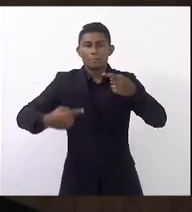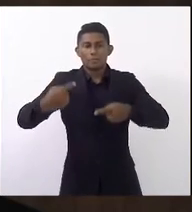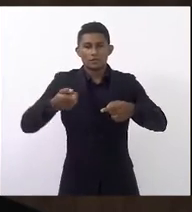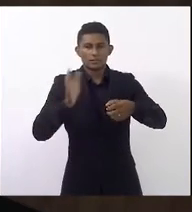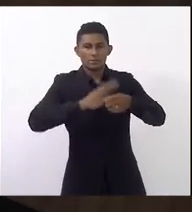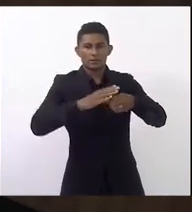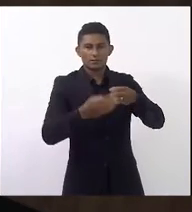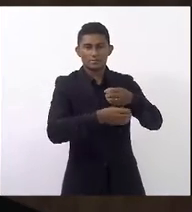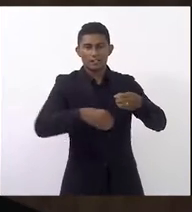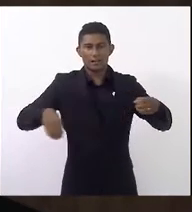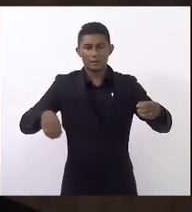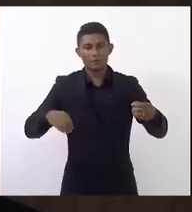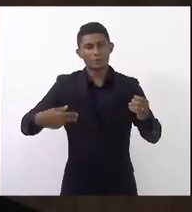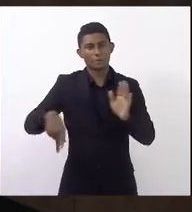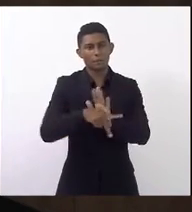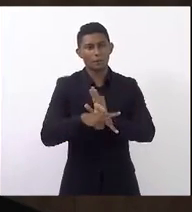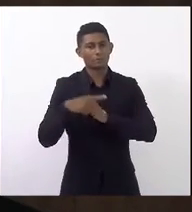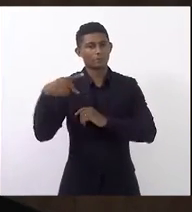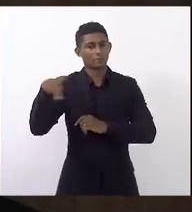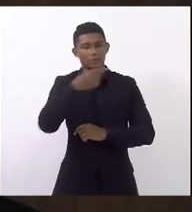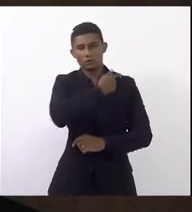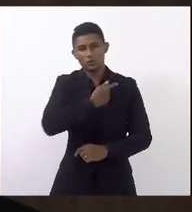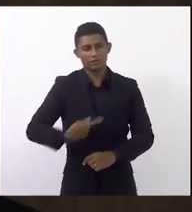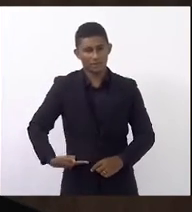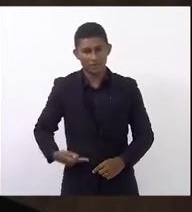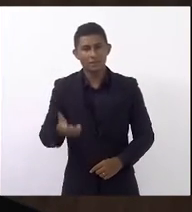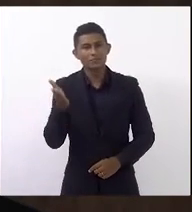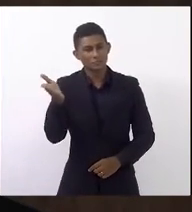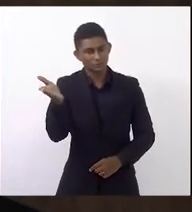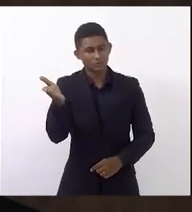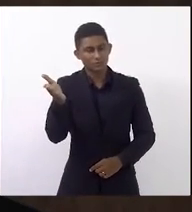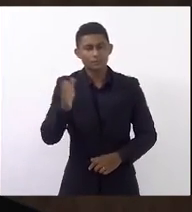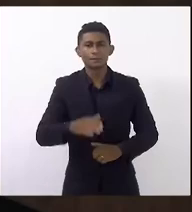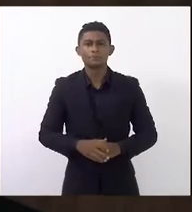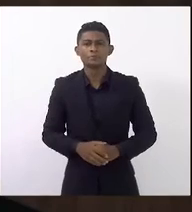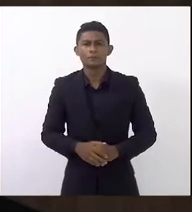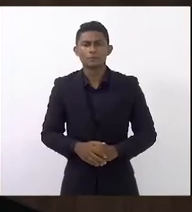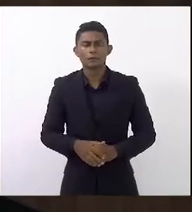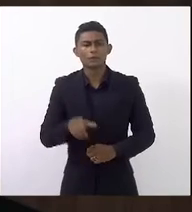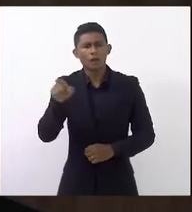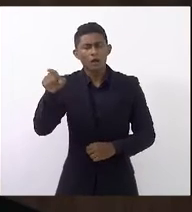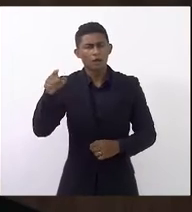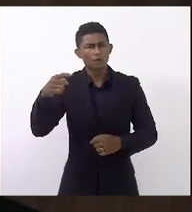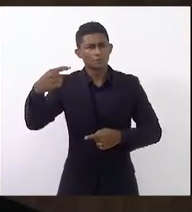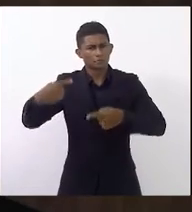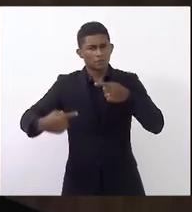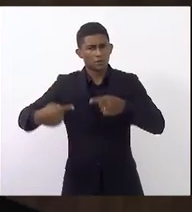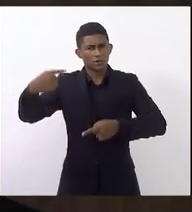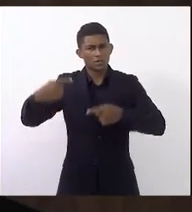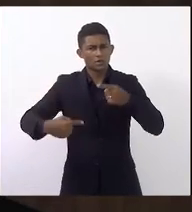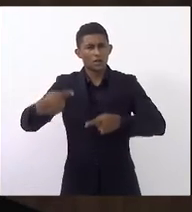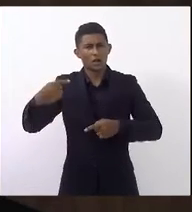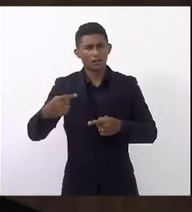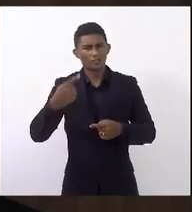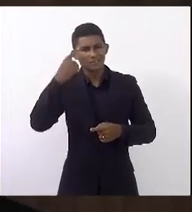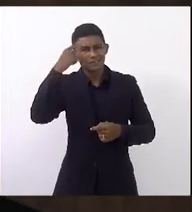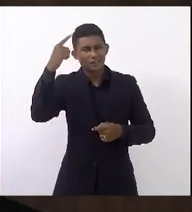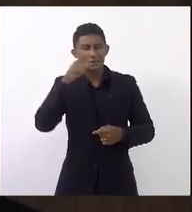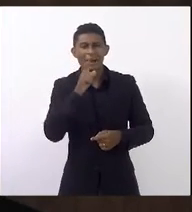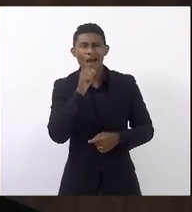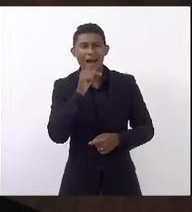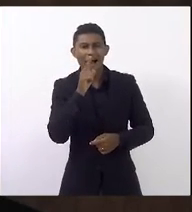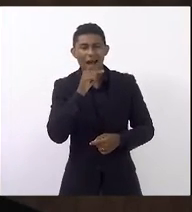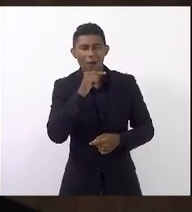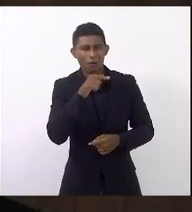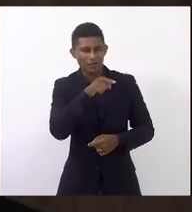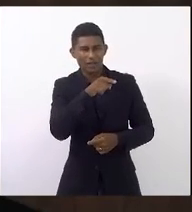governo Castro, muita divergência que essa política tem se assentado no processo de privatização, né, da concessão da água